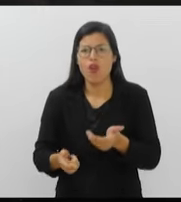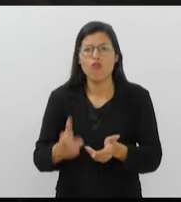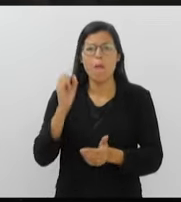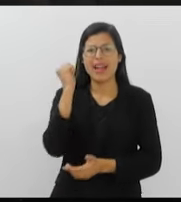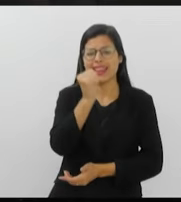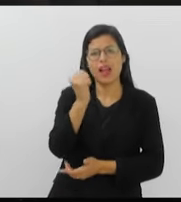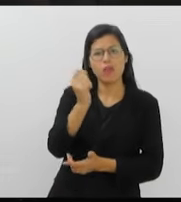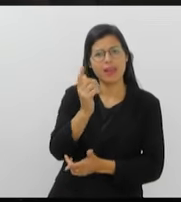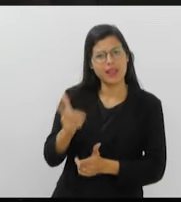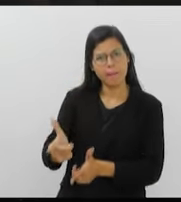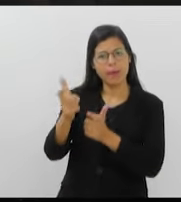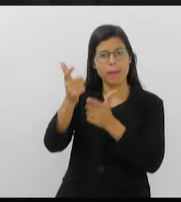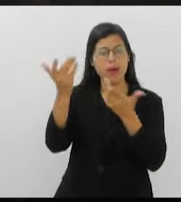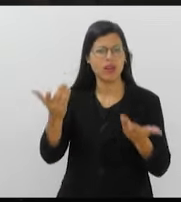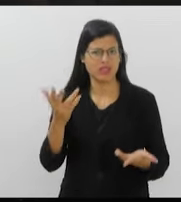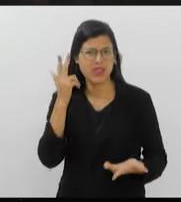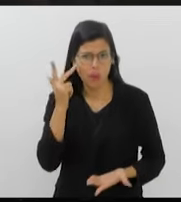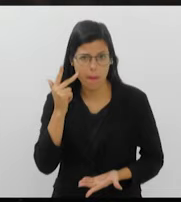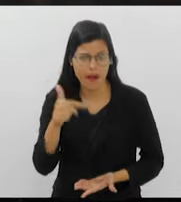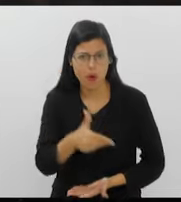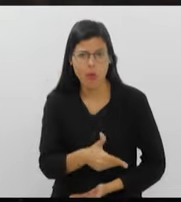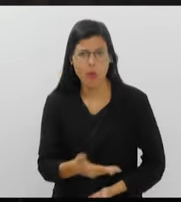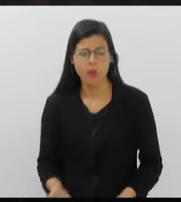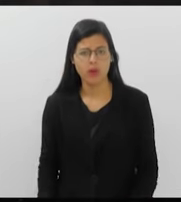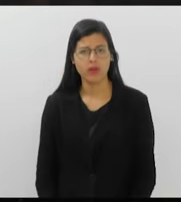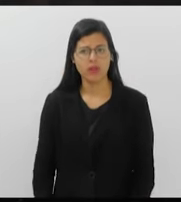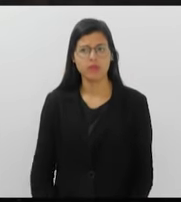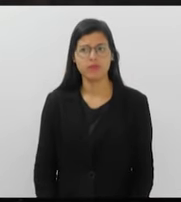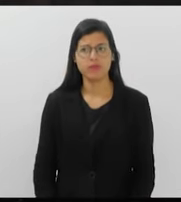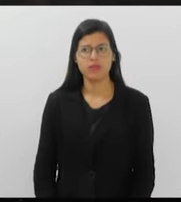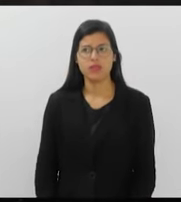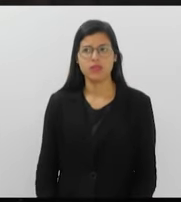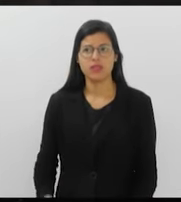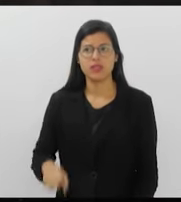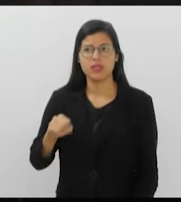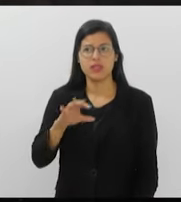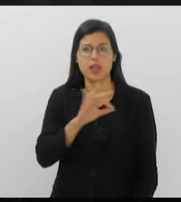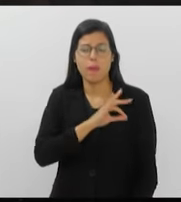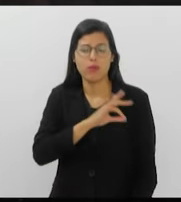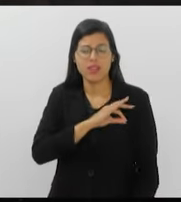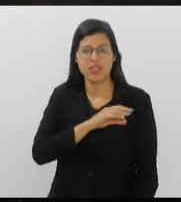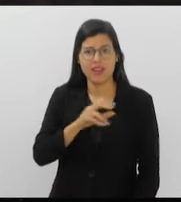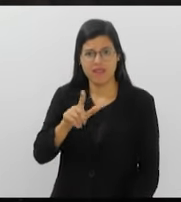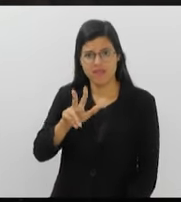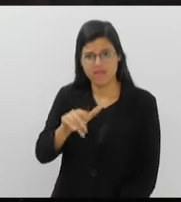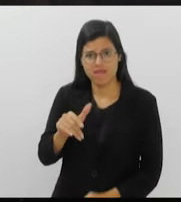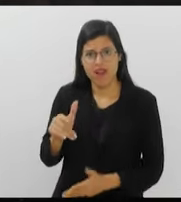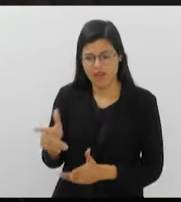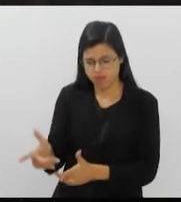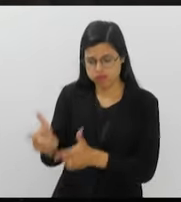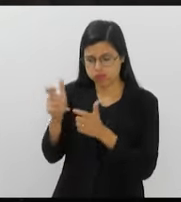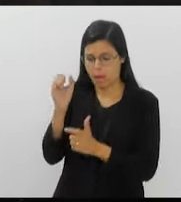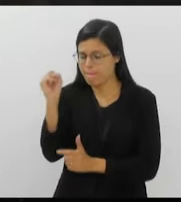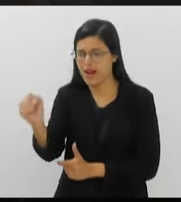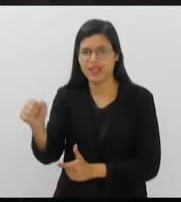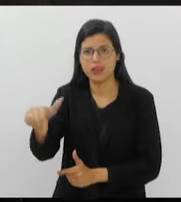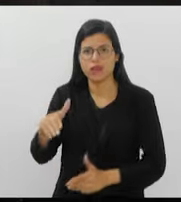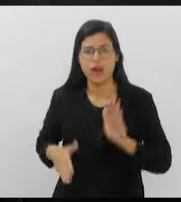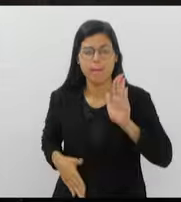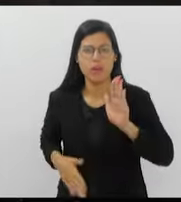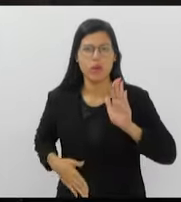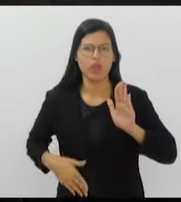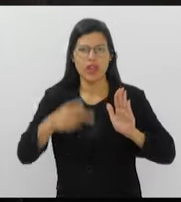ministro? Isso é normal isso? Aí se a polícia vai lá, mata o vagabundo, aí vem um montão pra cá e diz o